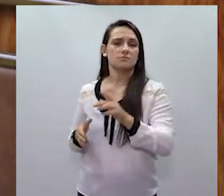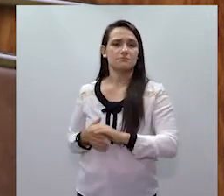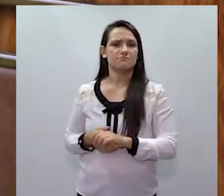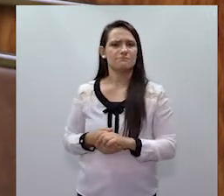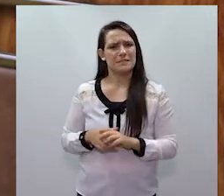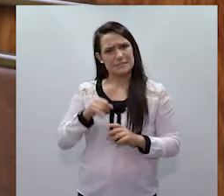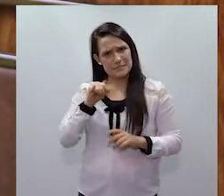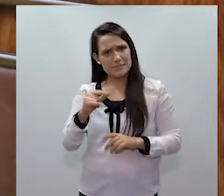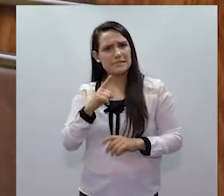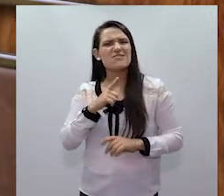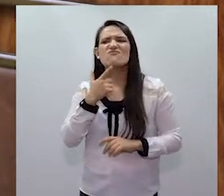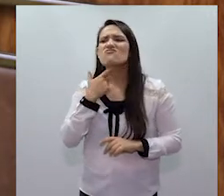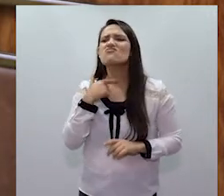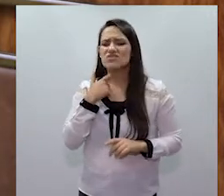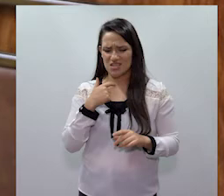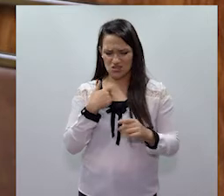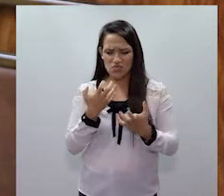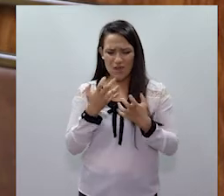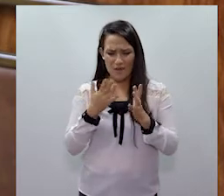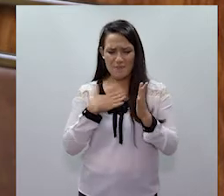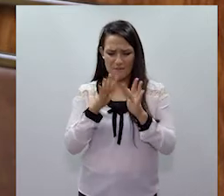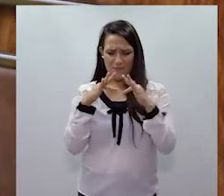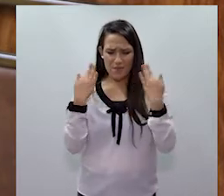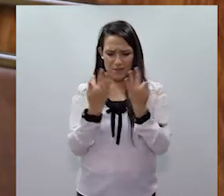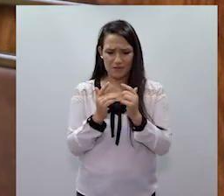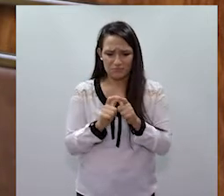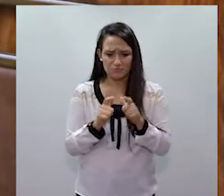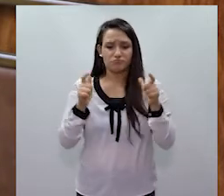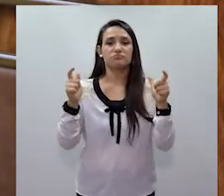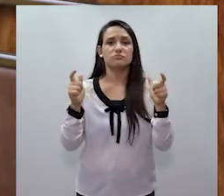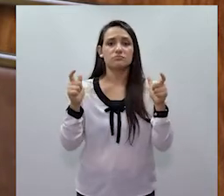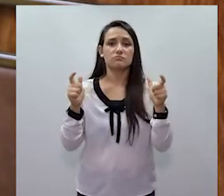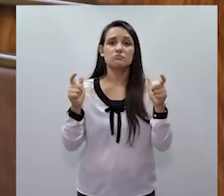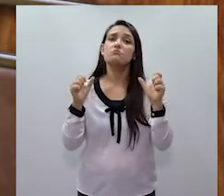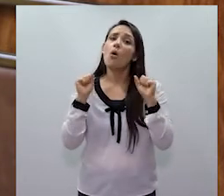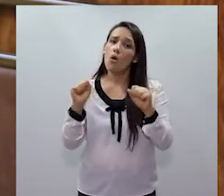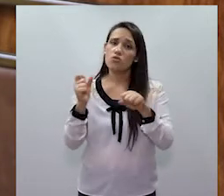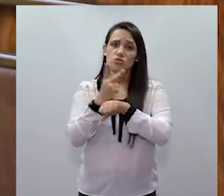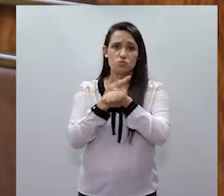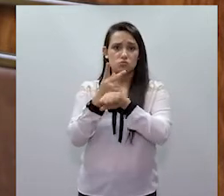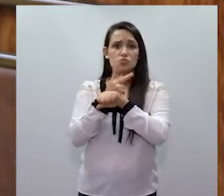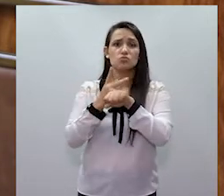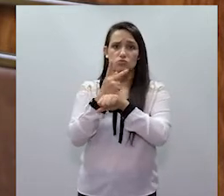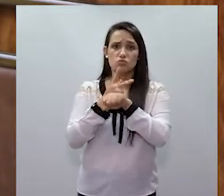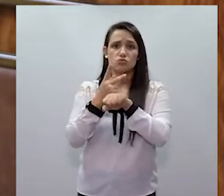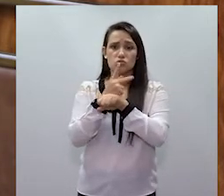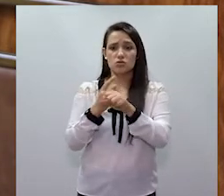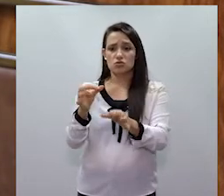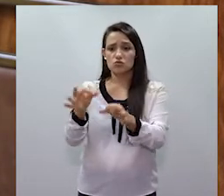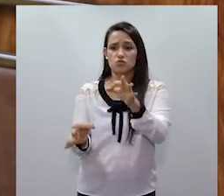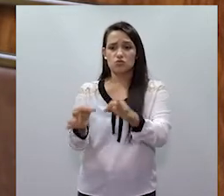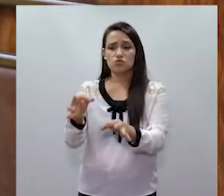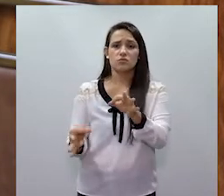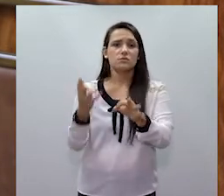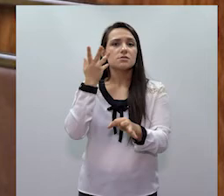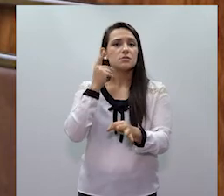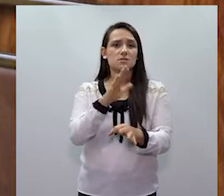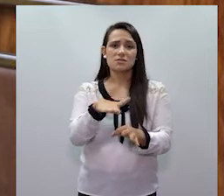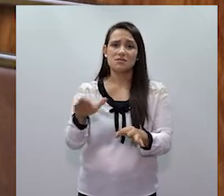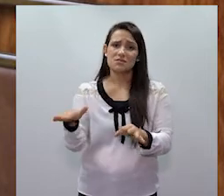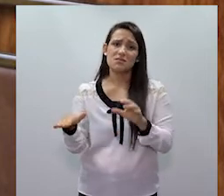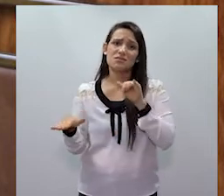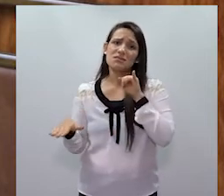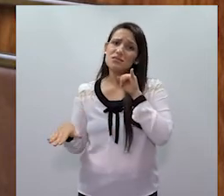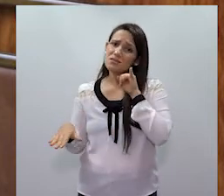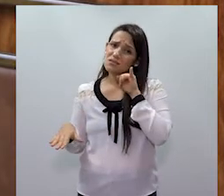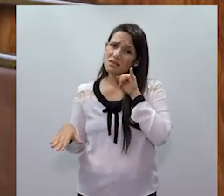se tem essa vontade de aumentar a sua família, procure a vara da infância o quanto antes. As pessoas dizem que